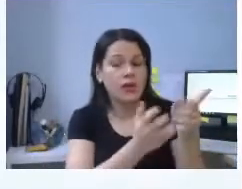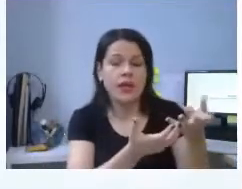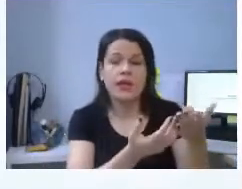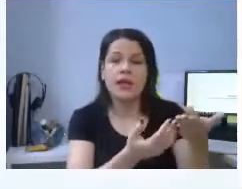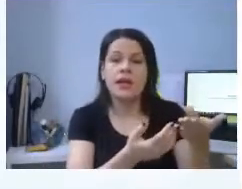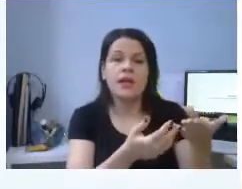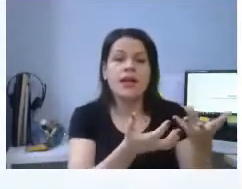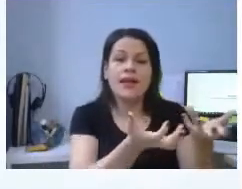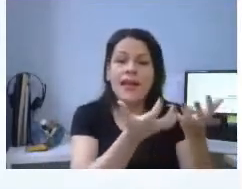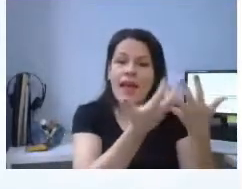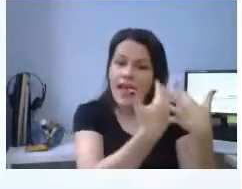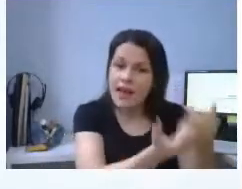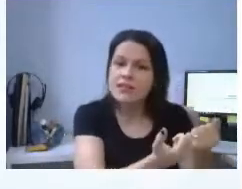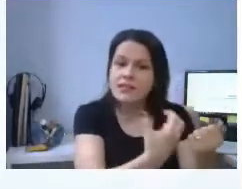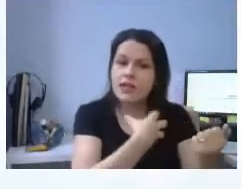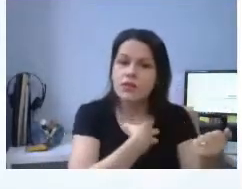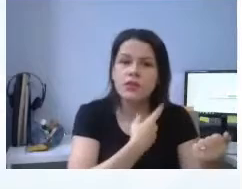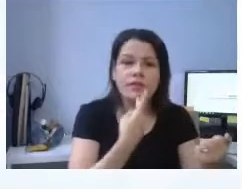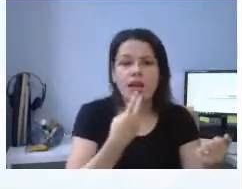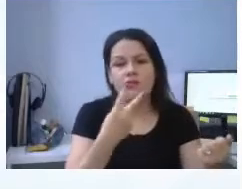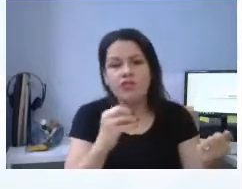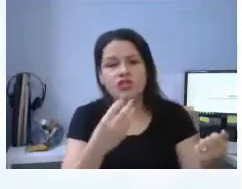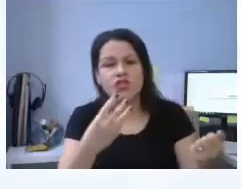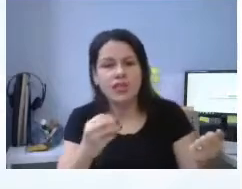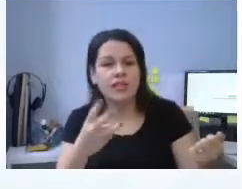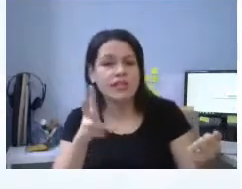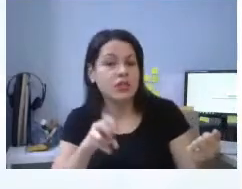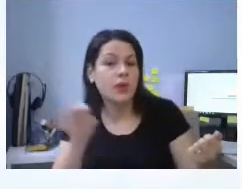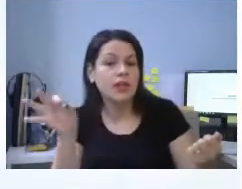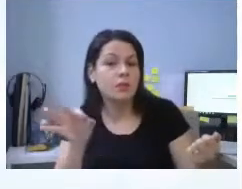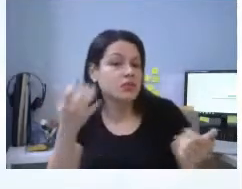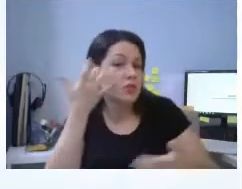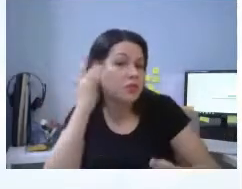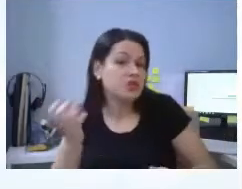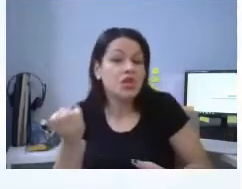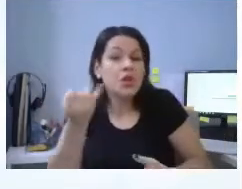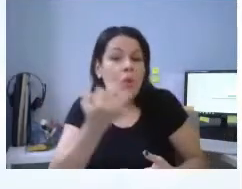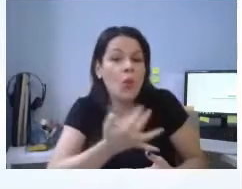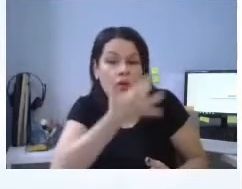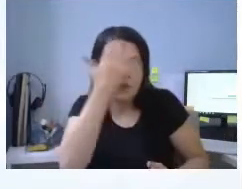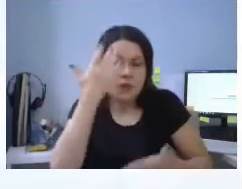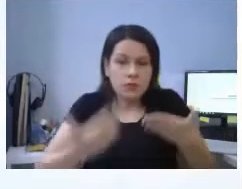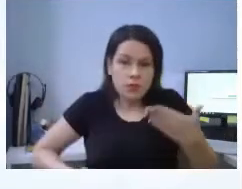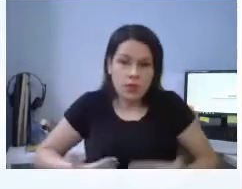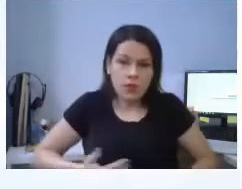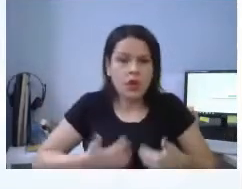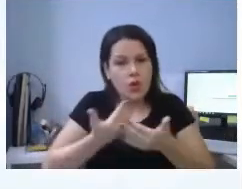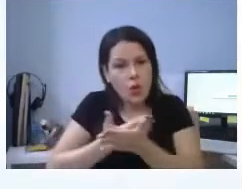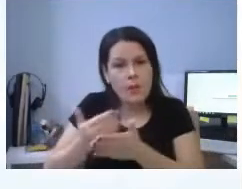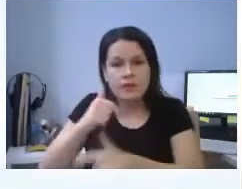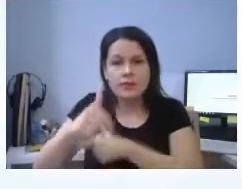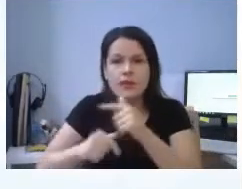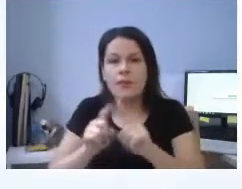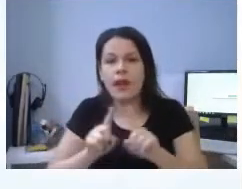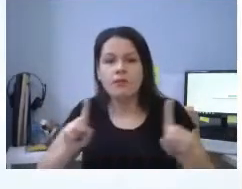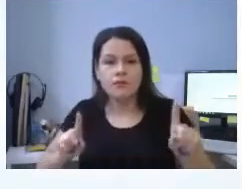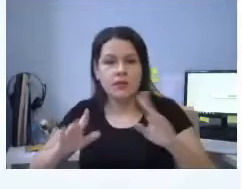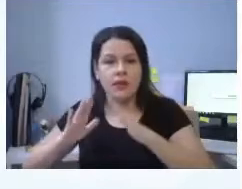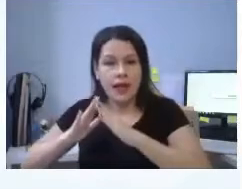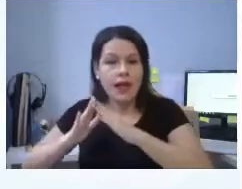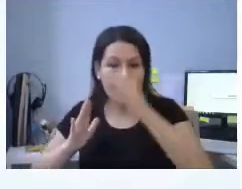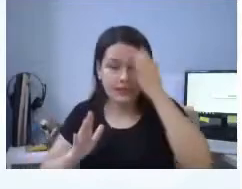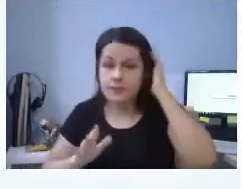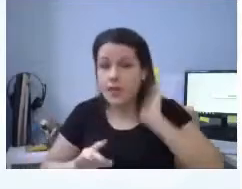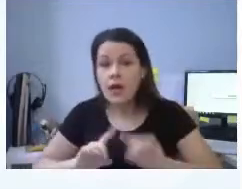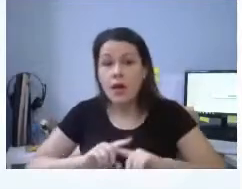ele opta por colocar 20%, 30%, 50% do quadro no teletrabalho. Agora, em relação